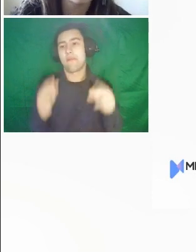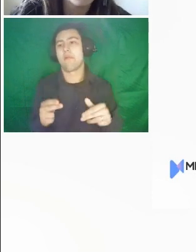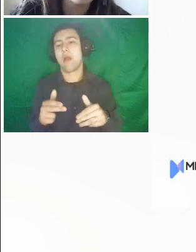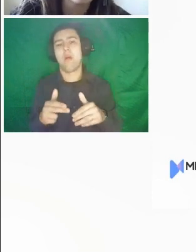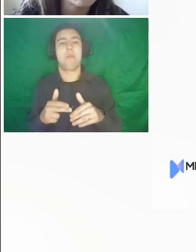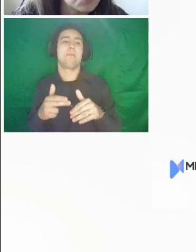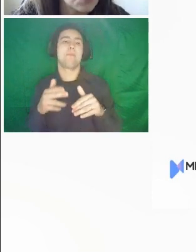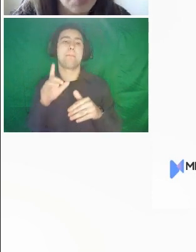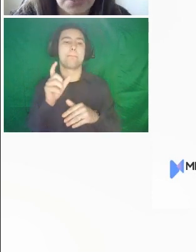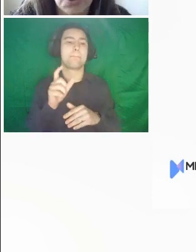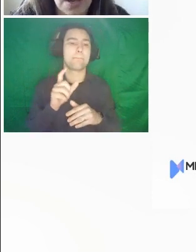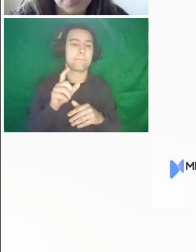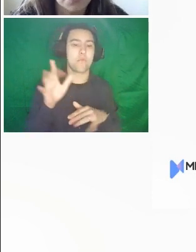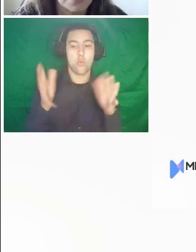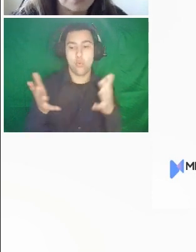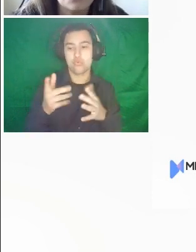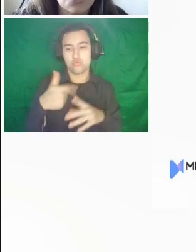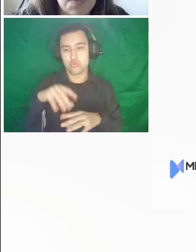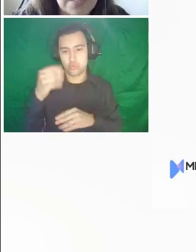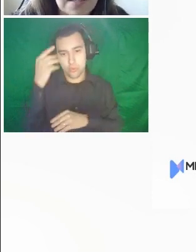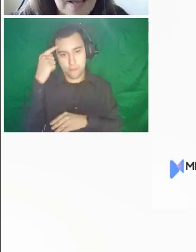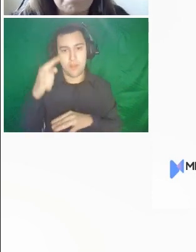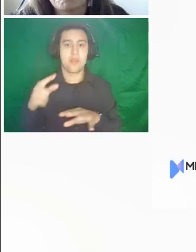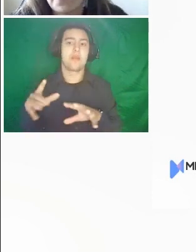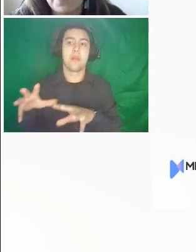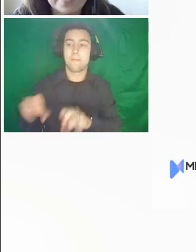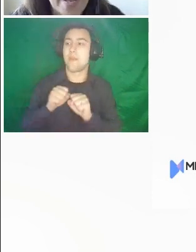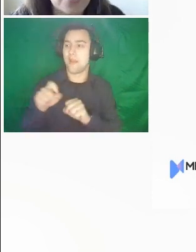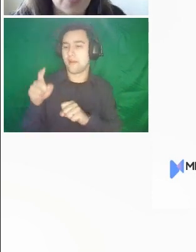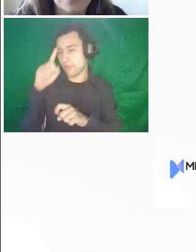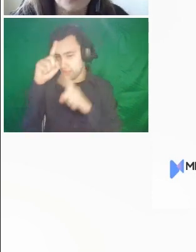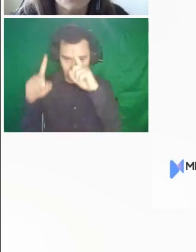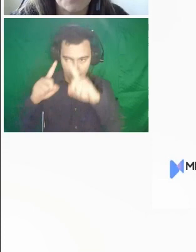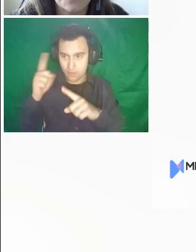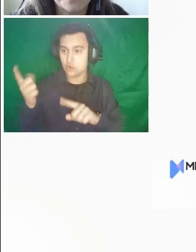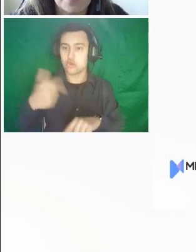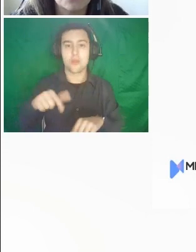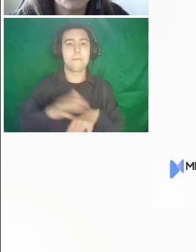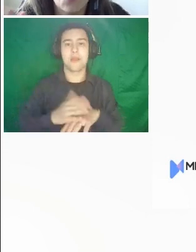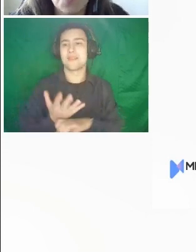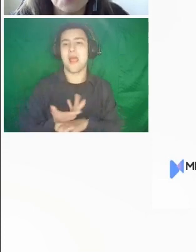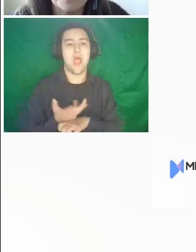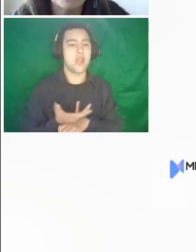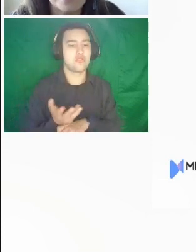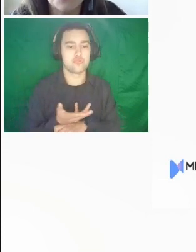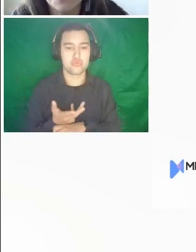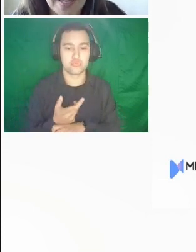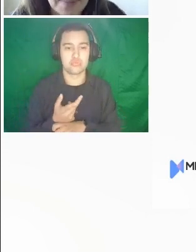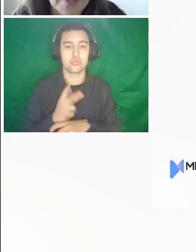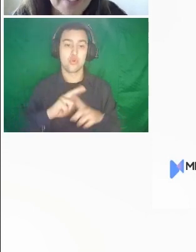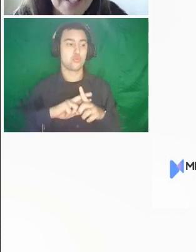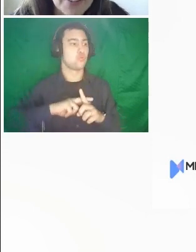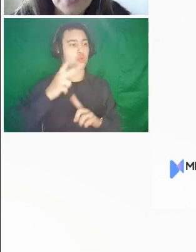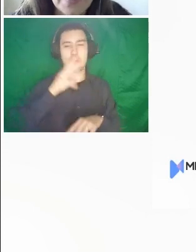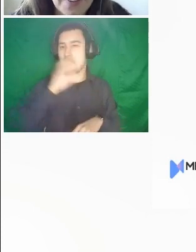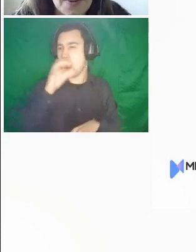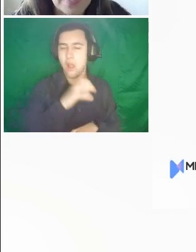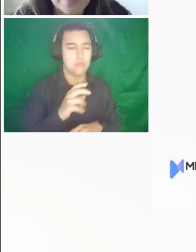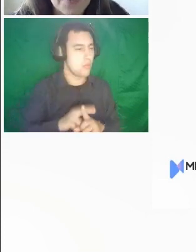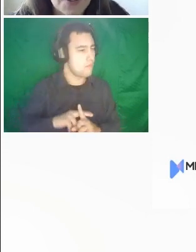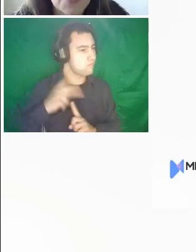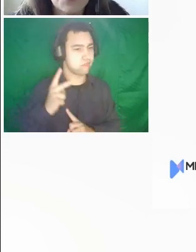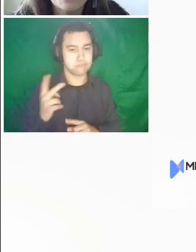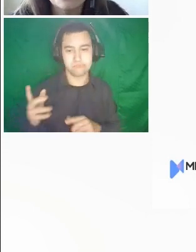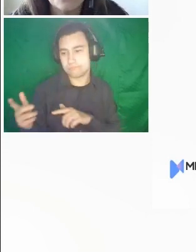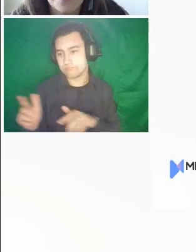solução é todo mundo agora do t scr e a gente vai ser mais ágil a gente vai fazer o dobro na metade do tempo esse Inclusive é